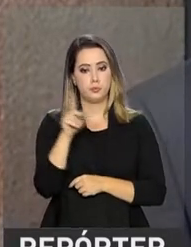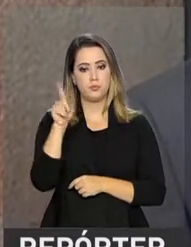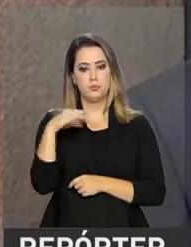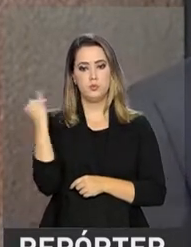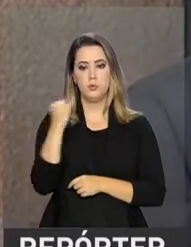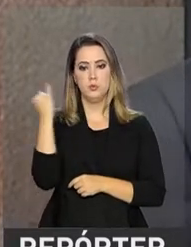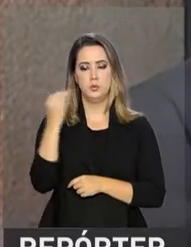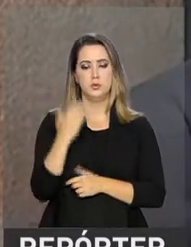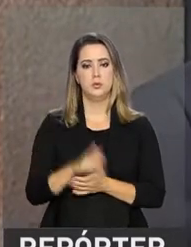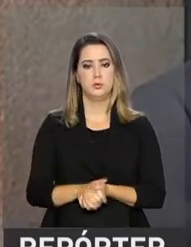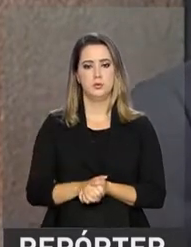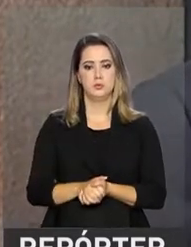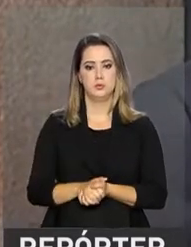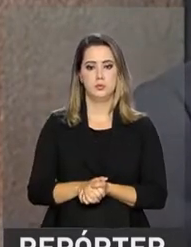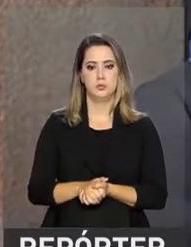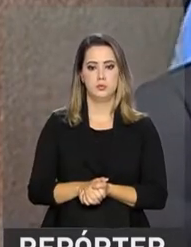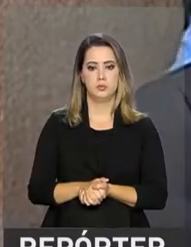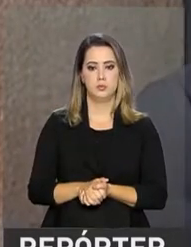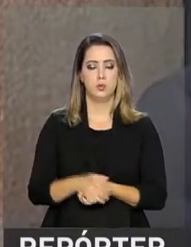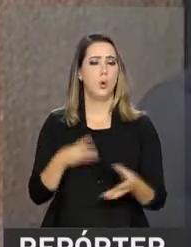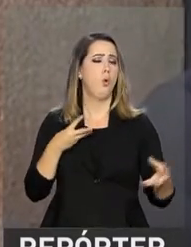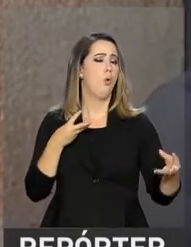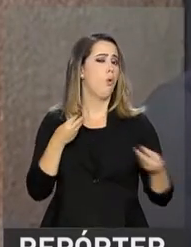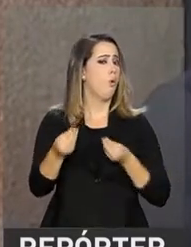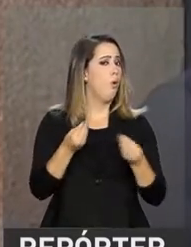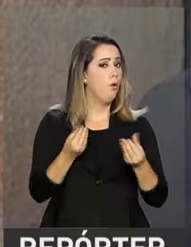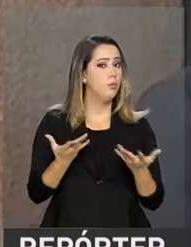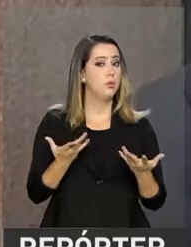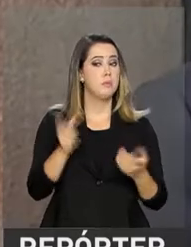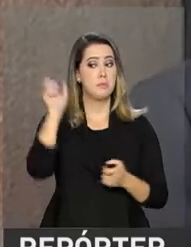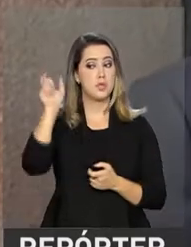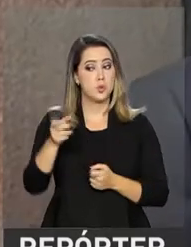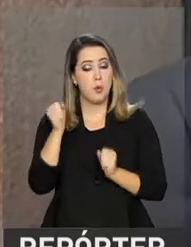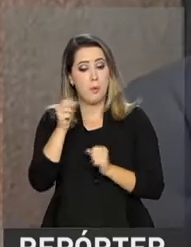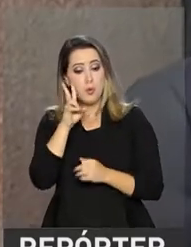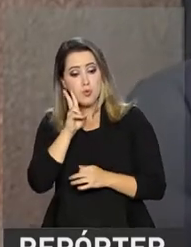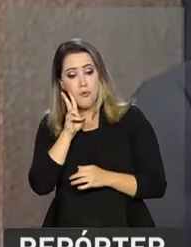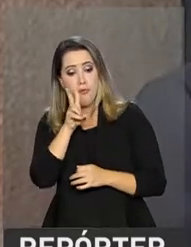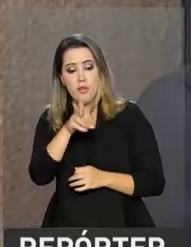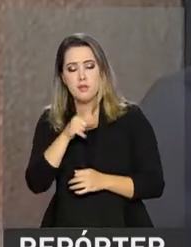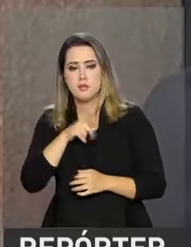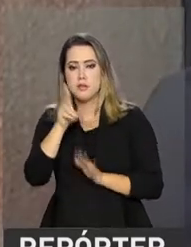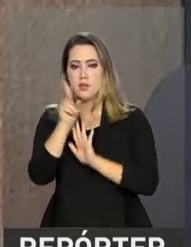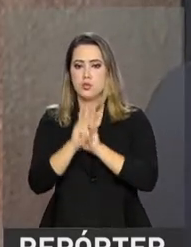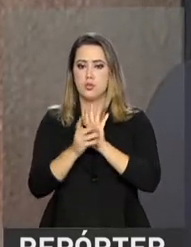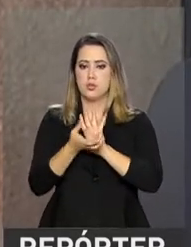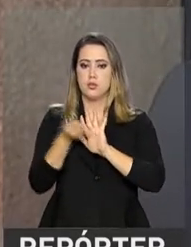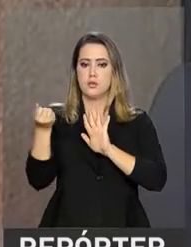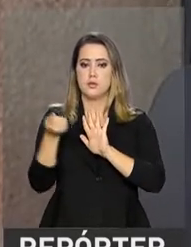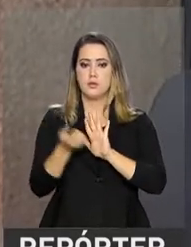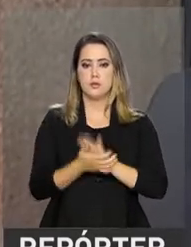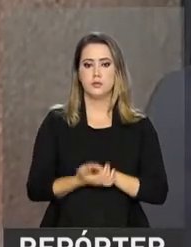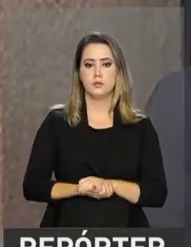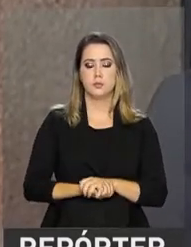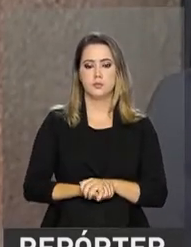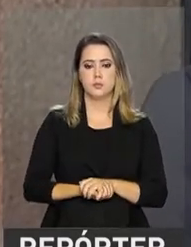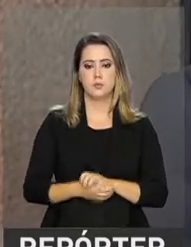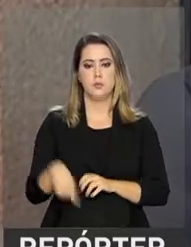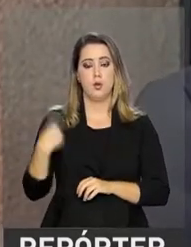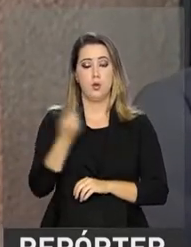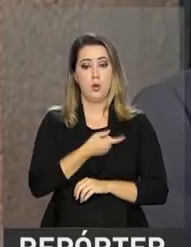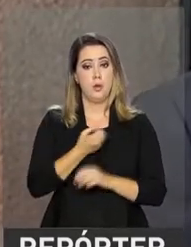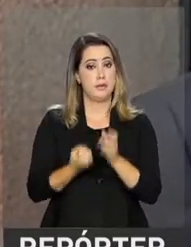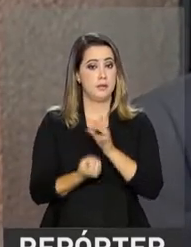muito considerável e como que o trabalhador pode checar se ele tem direito a esse benefício é nós criamos um